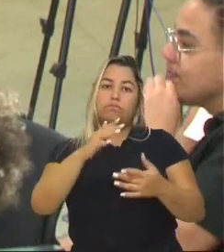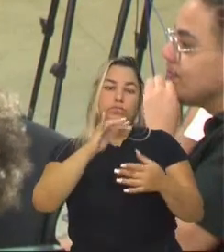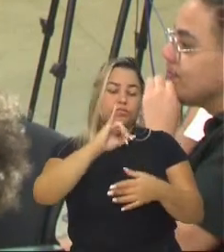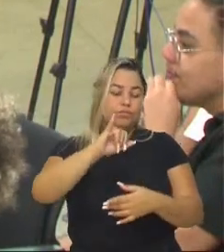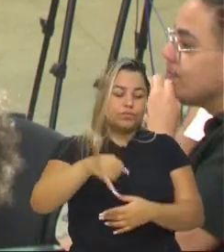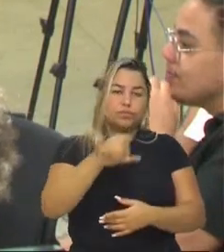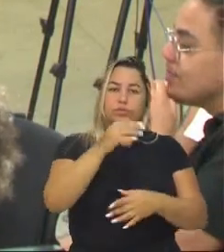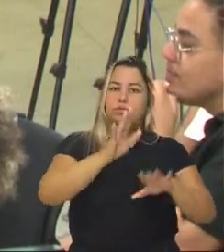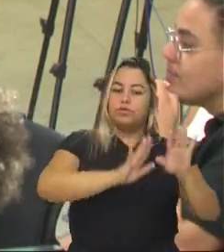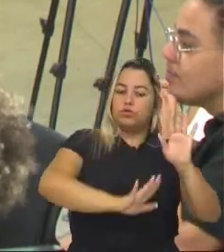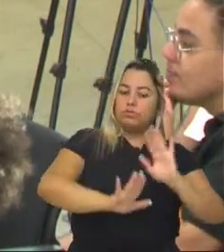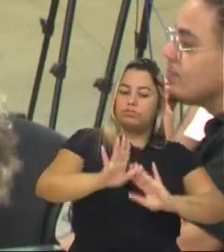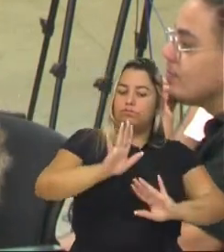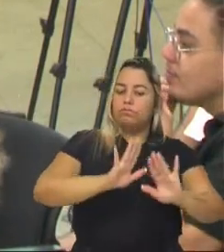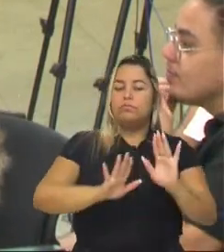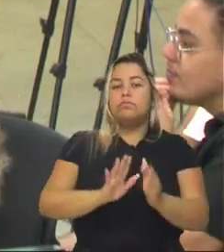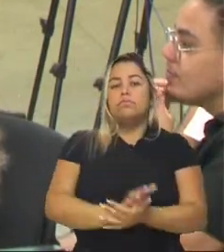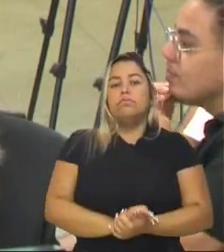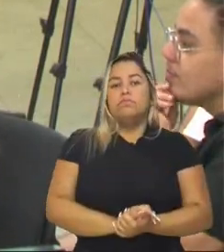e de cuidado.